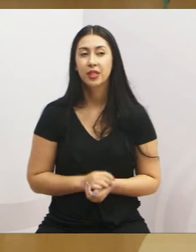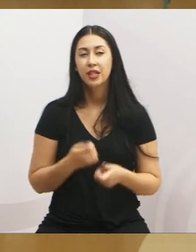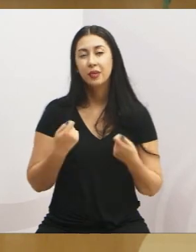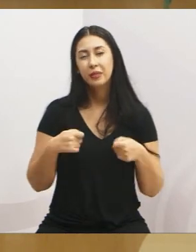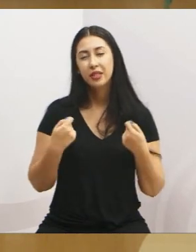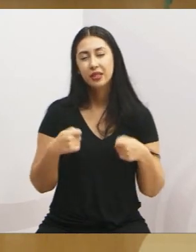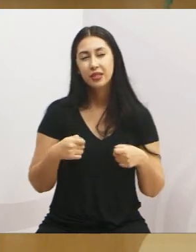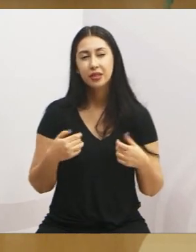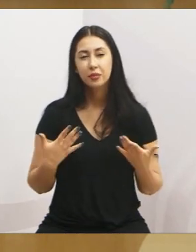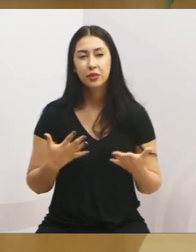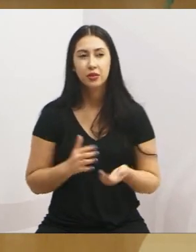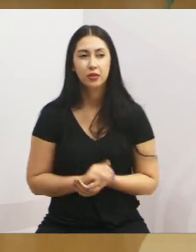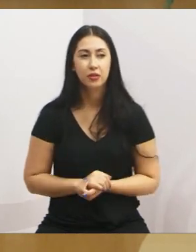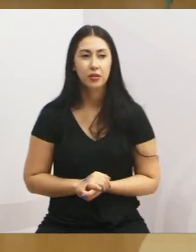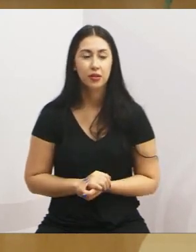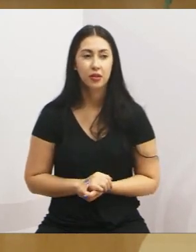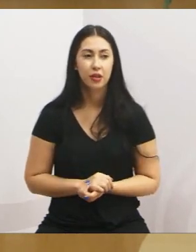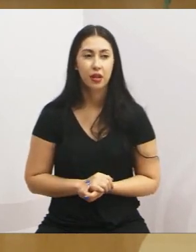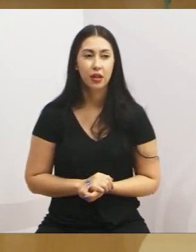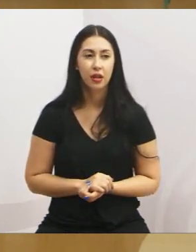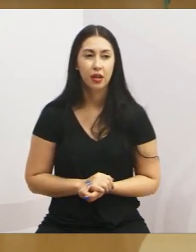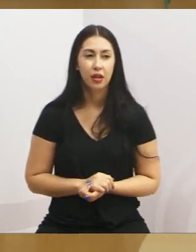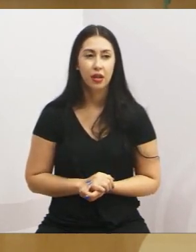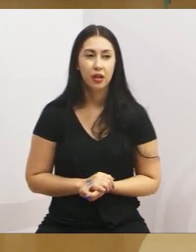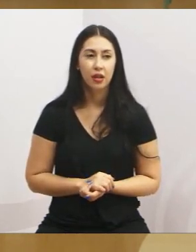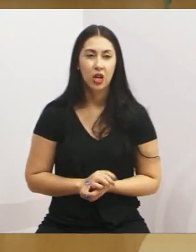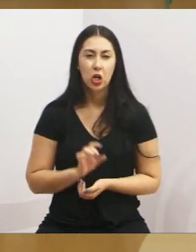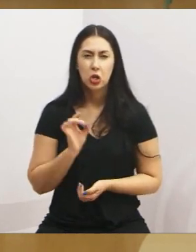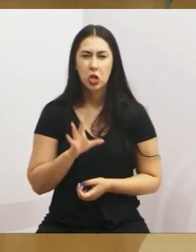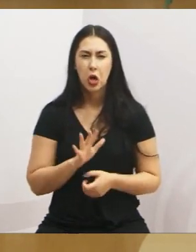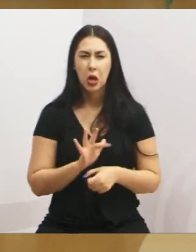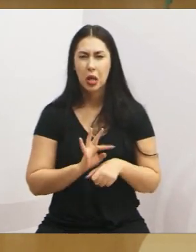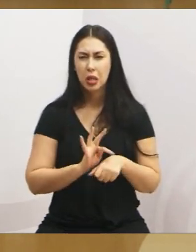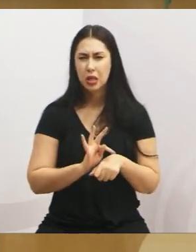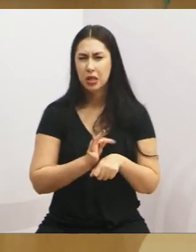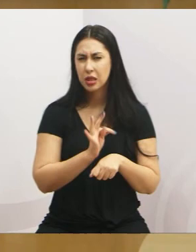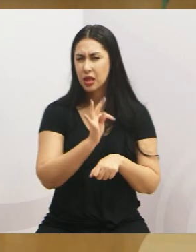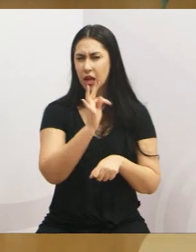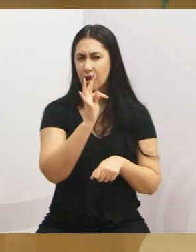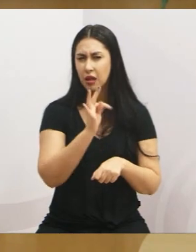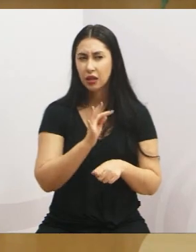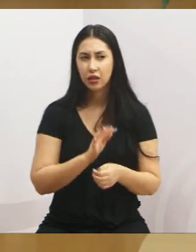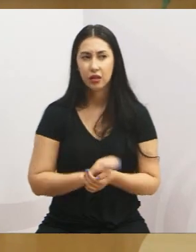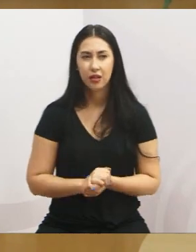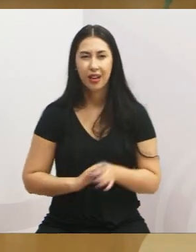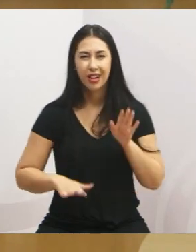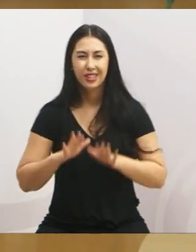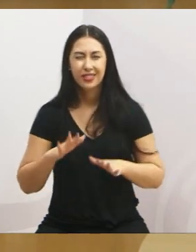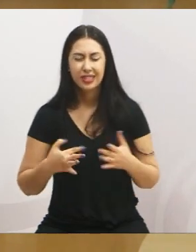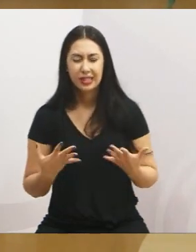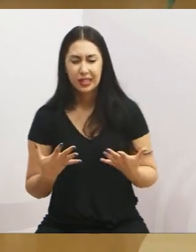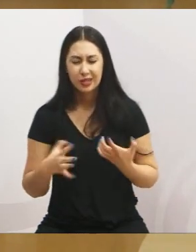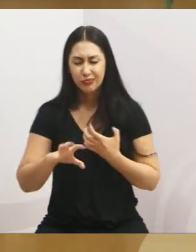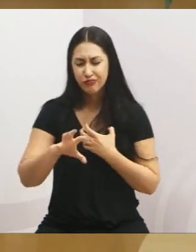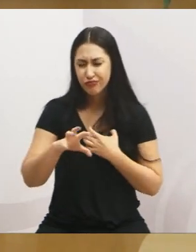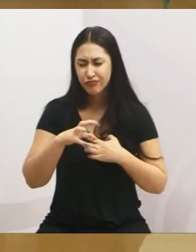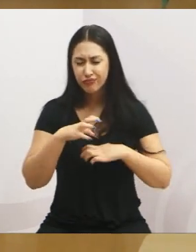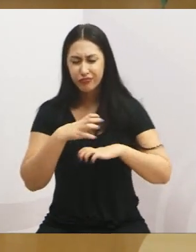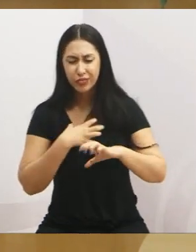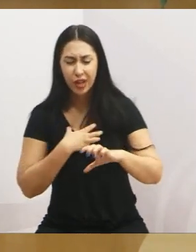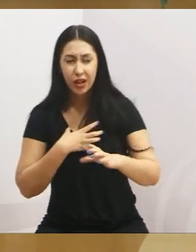desapegar um pouquinho da questão técnica, que às vezes é fria, ela não